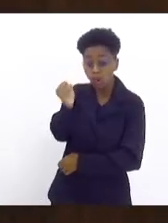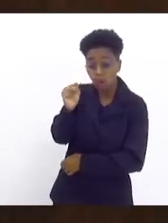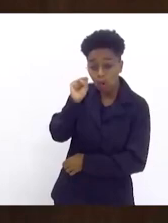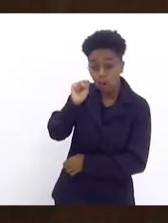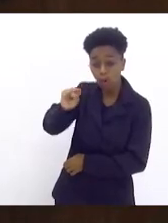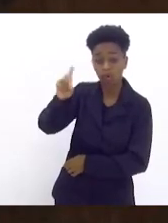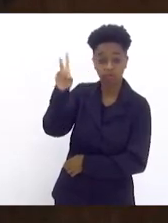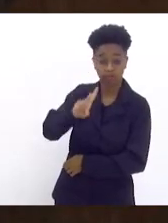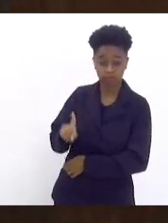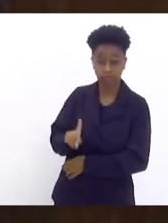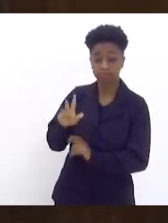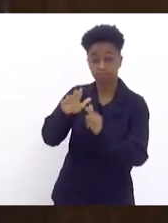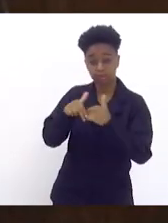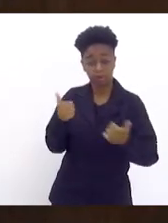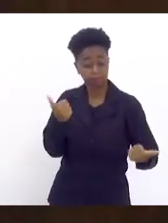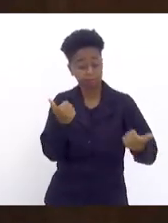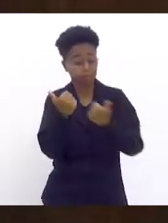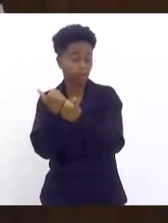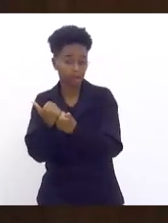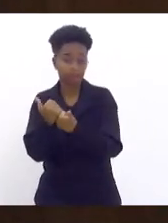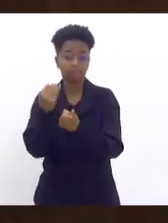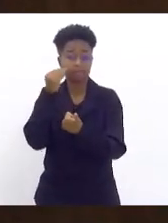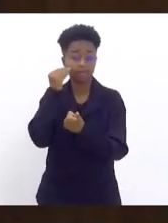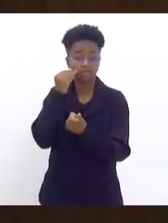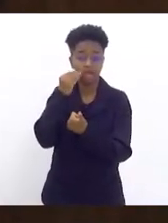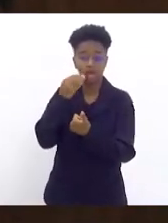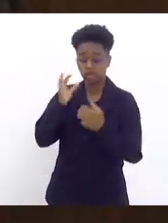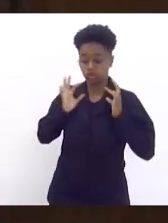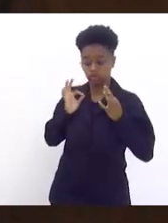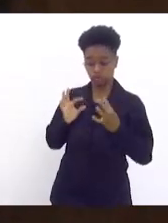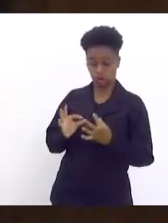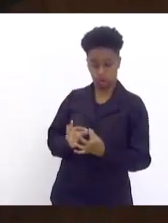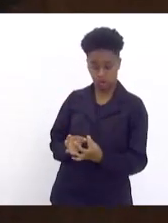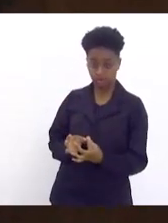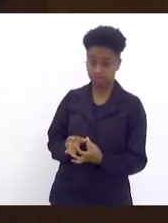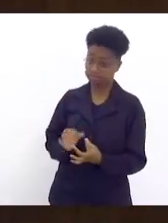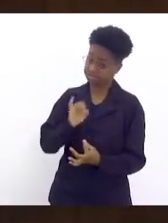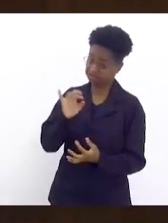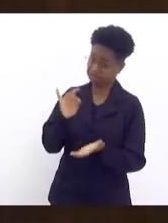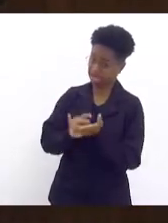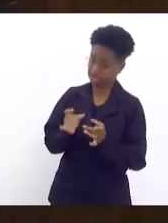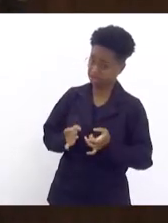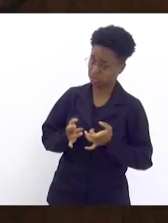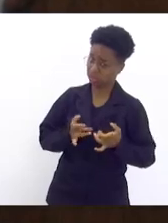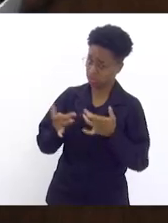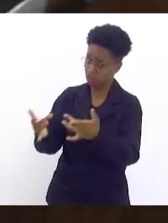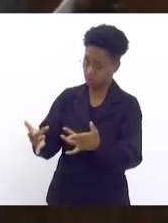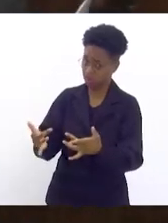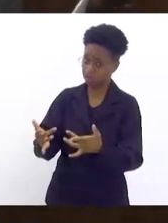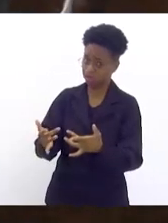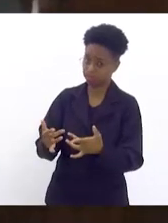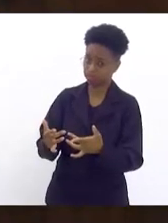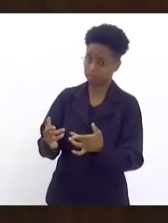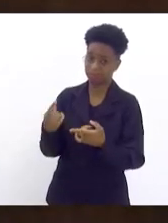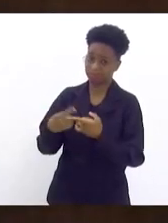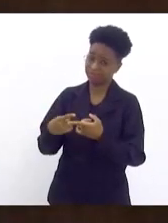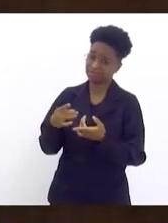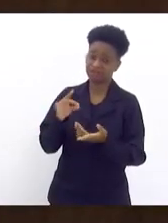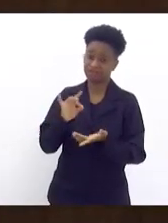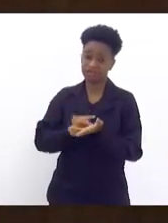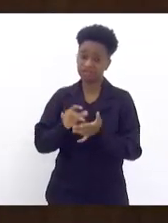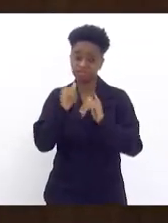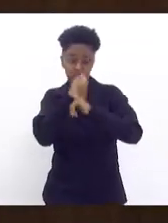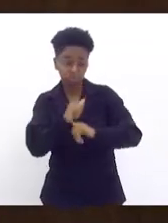dos seus auxiliares pegar joias que estavam sendo se é que foram doadas mesmo para o Tesouro Nacional porque não foram